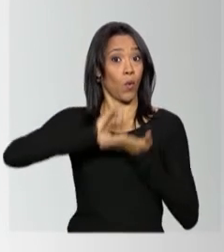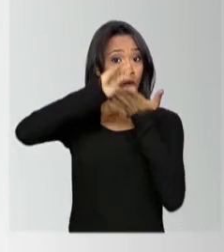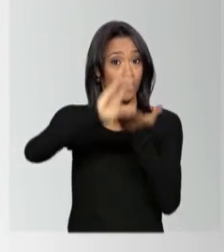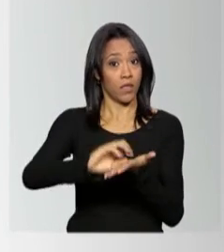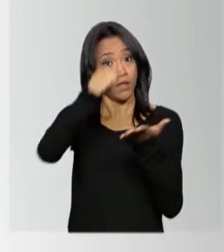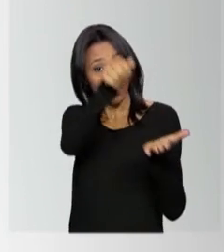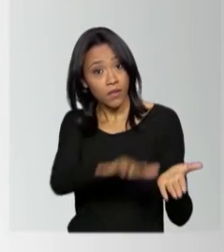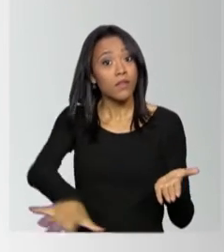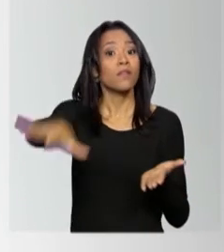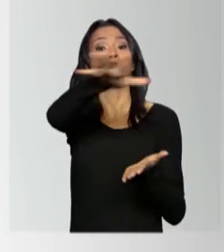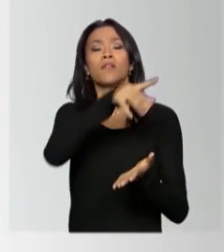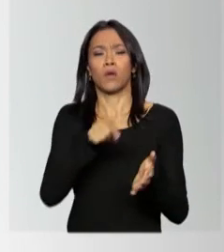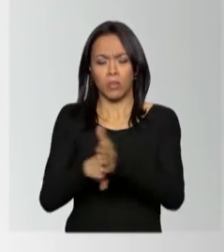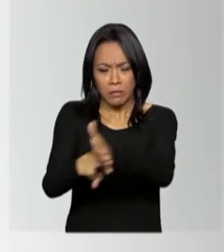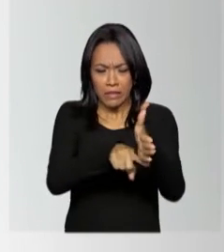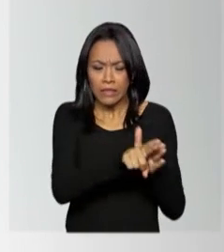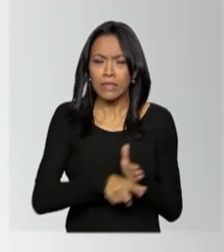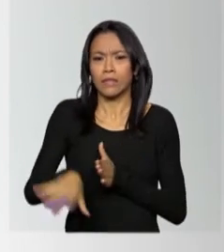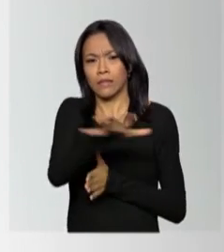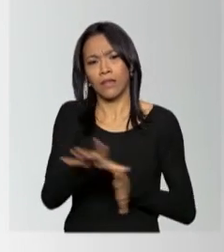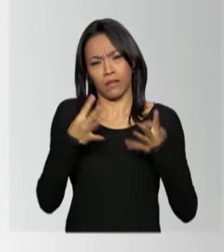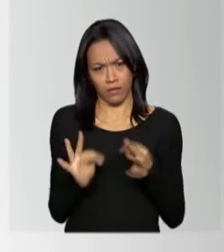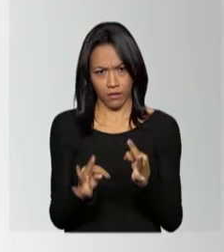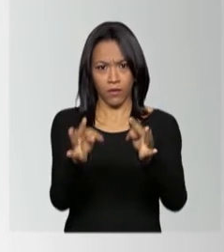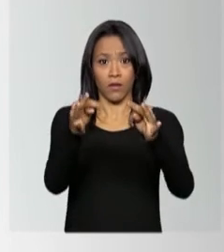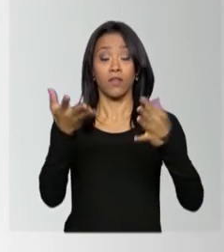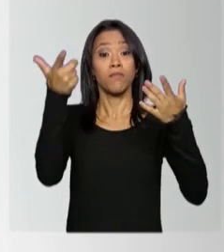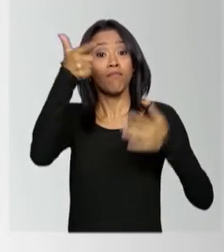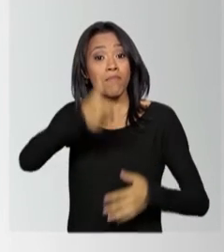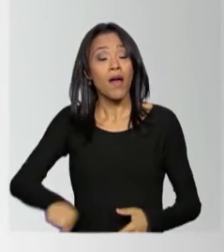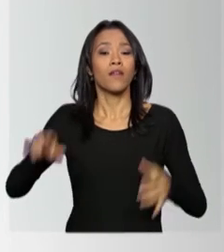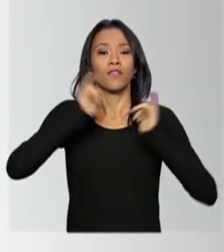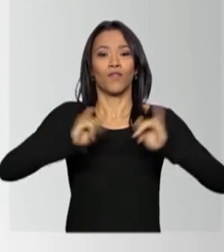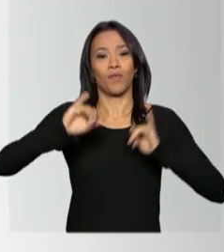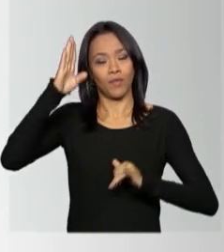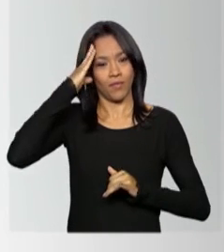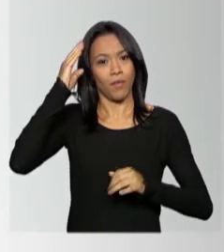de Desenvolvimento Científico e Tecnológico. Saiba mais em